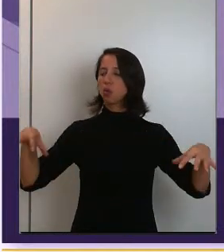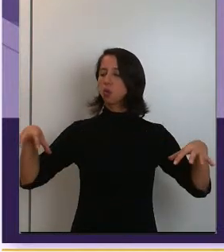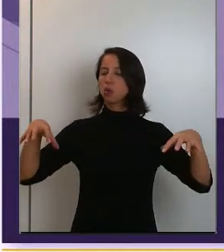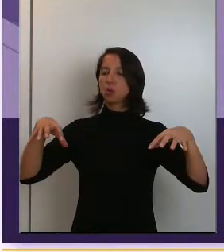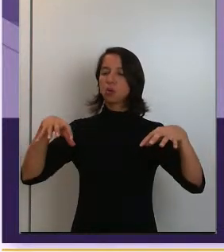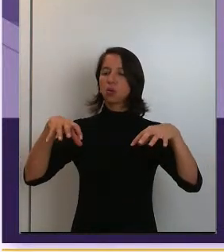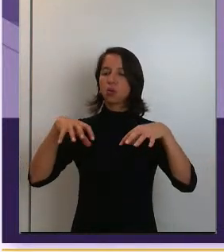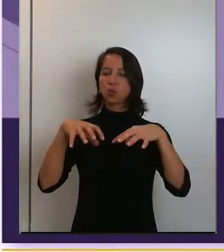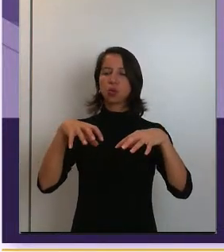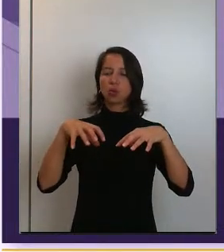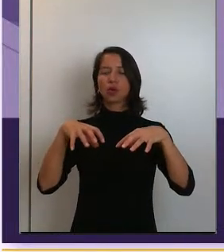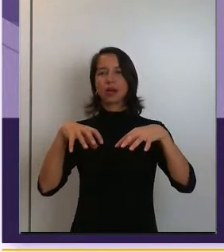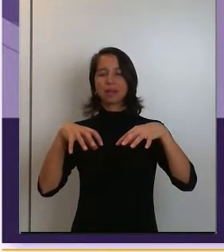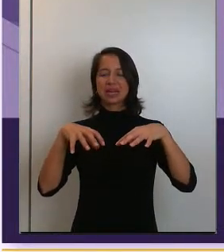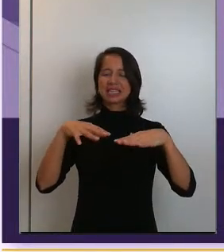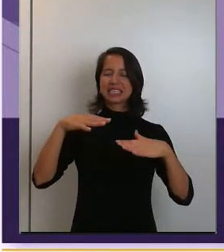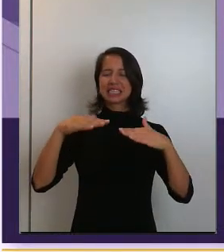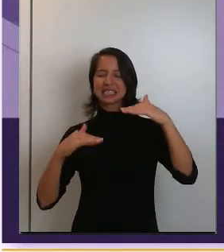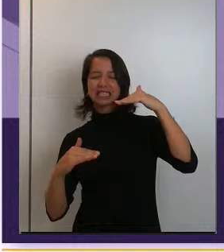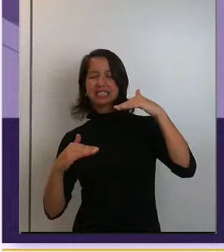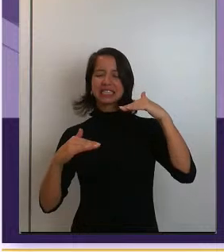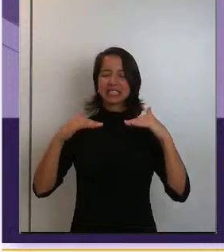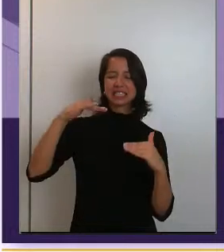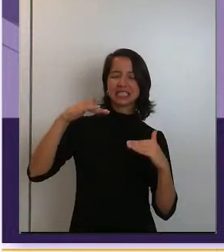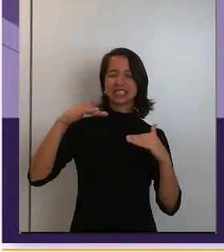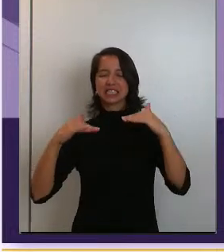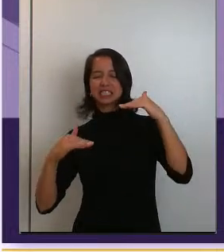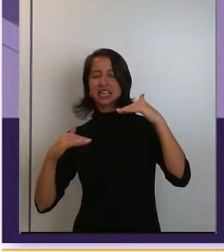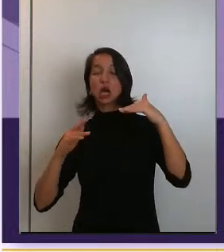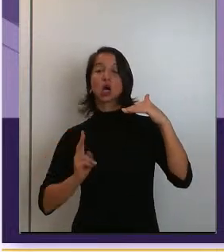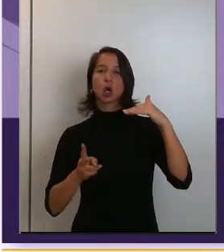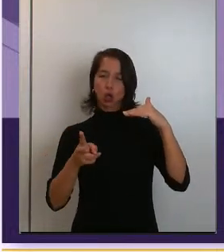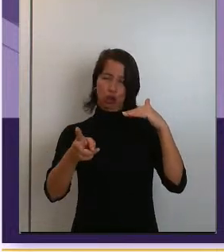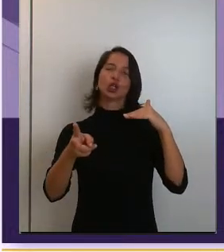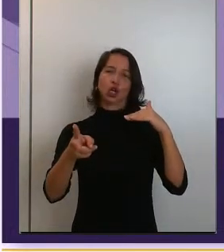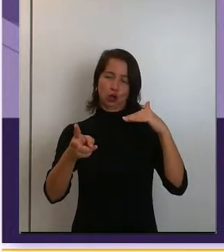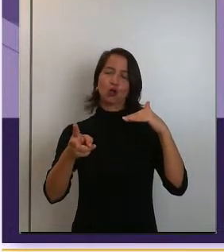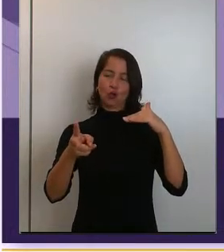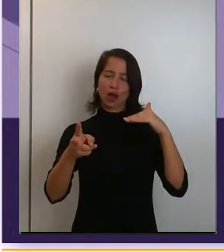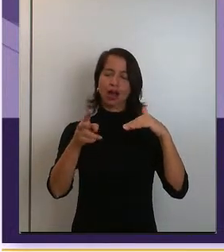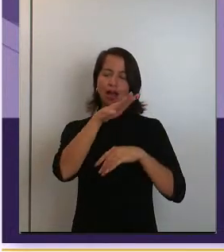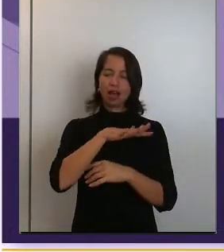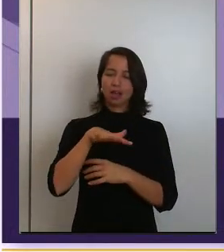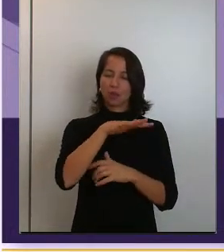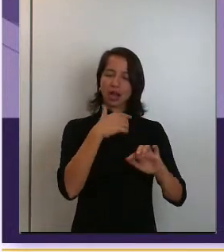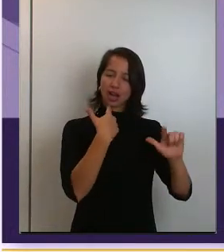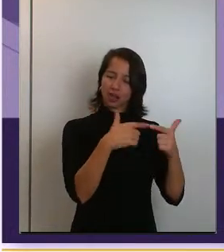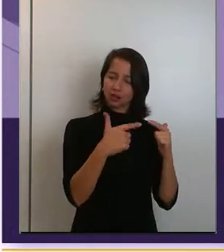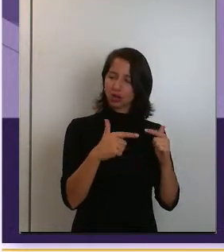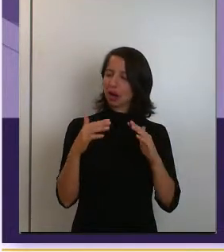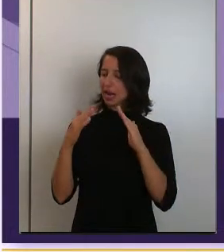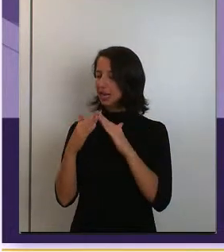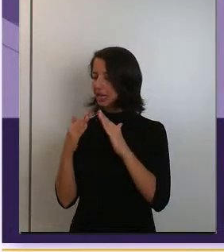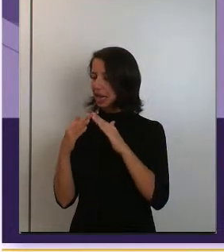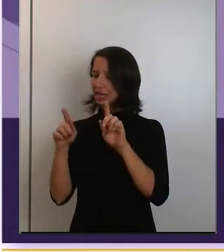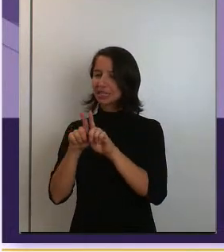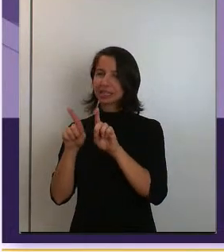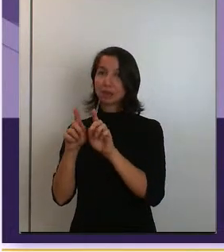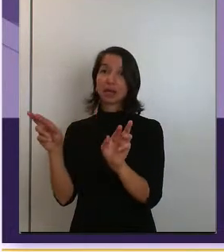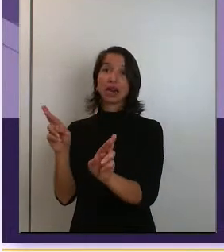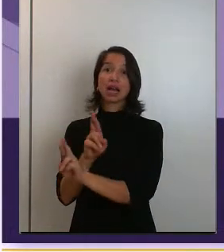ainda vivem relações assimétricas no mercado de trabalho, no ambiente doméstico e nas relações sociais. Isso por